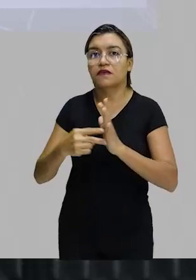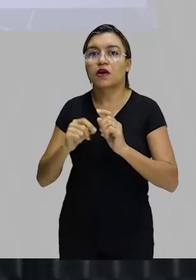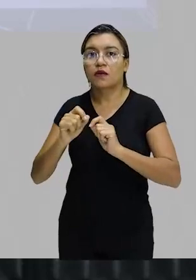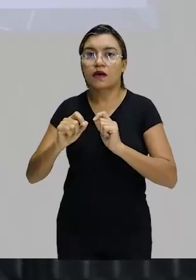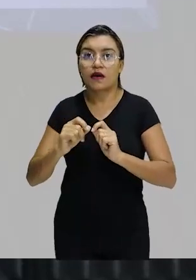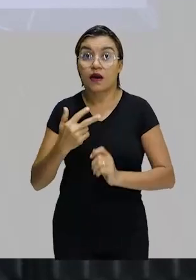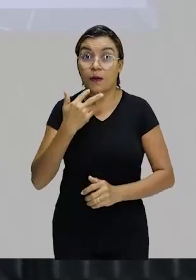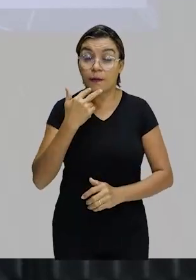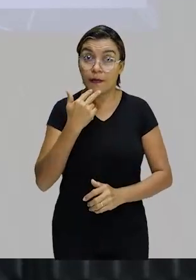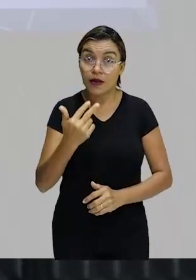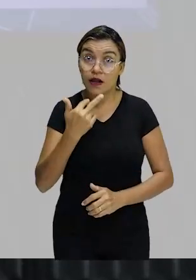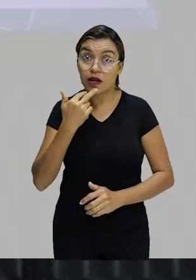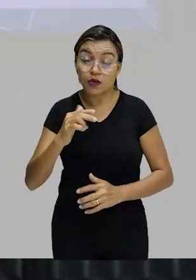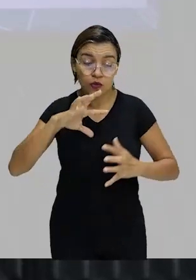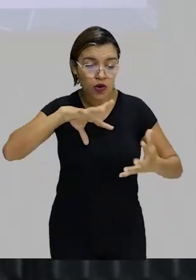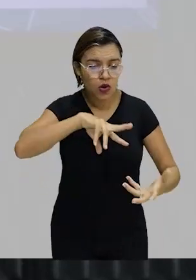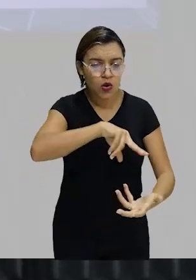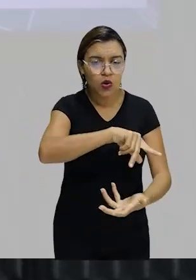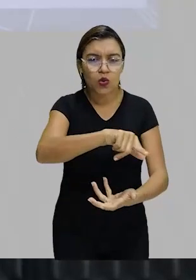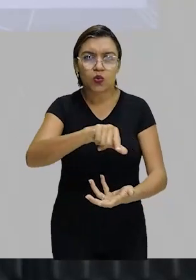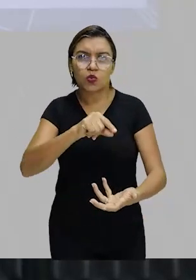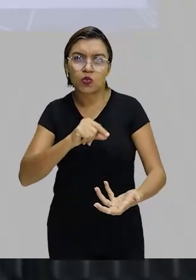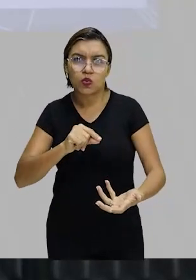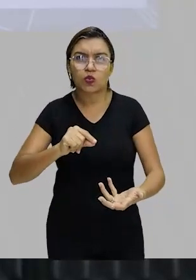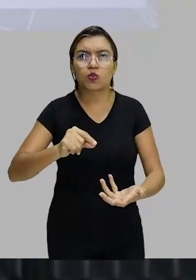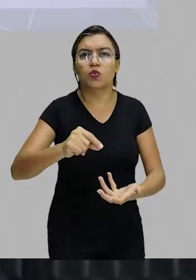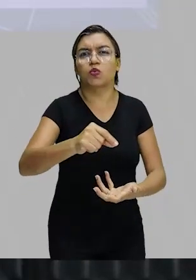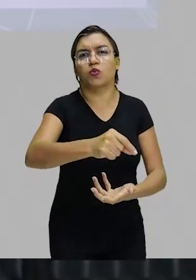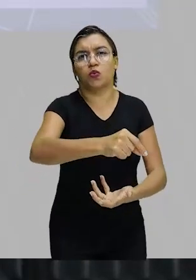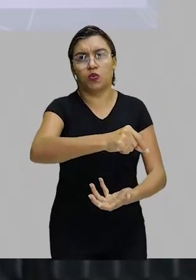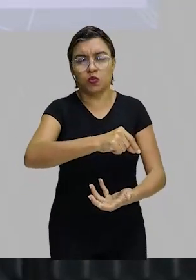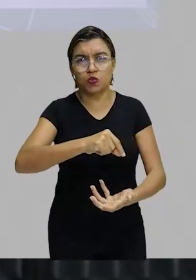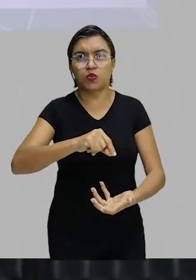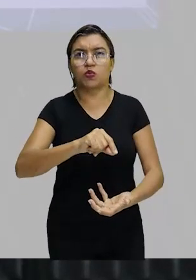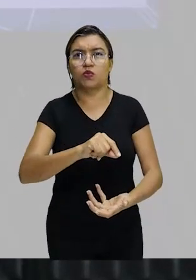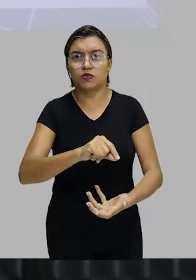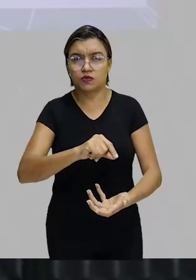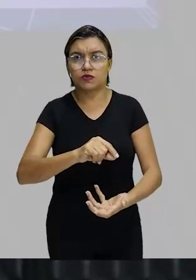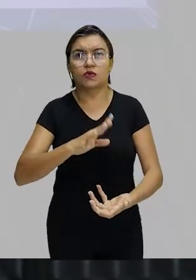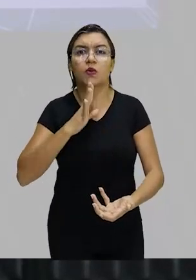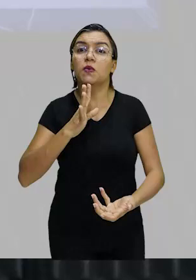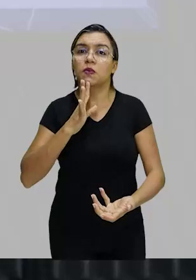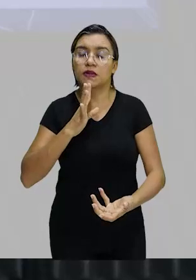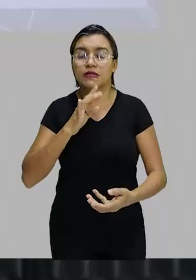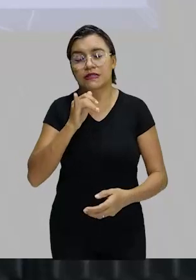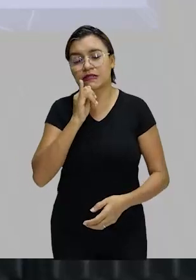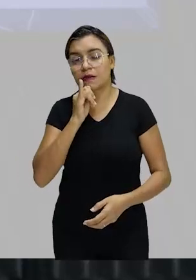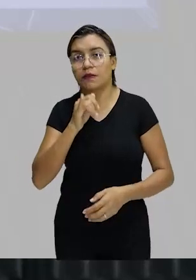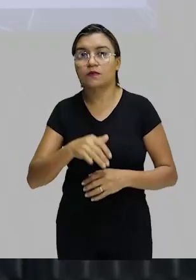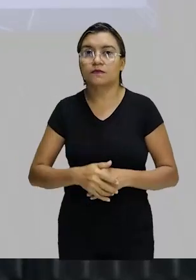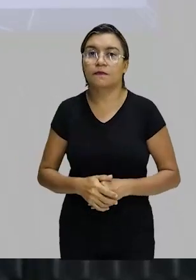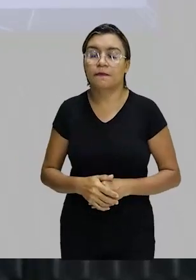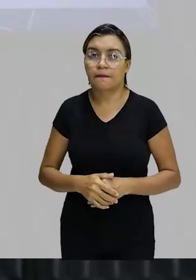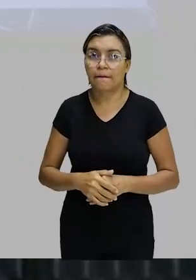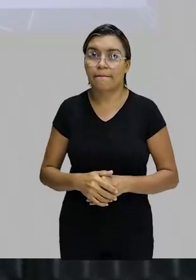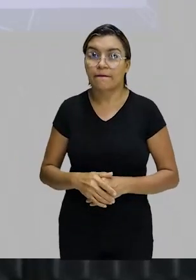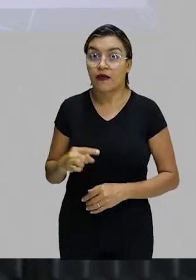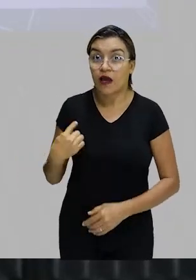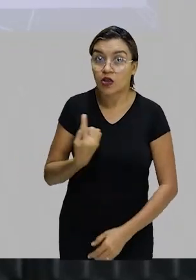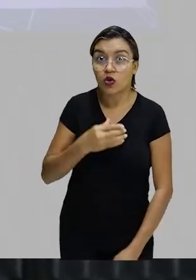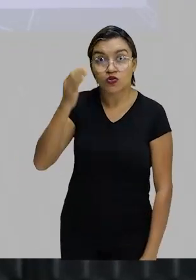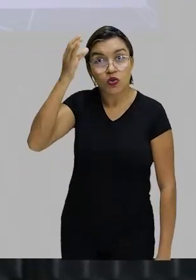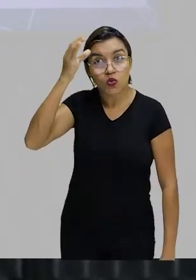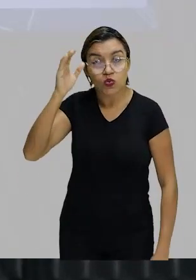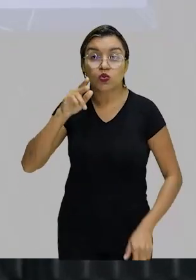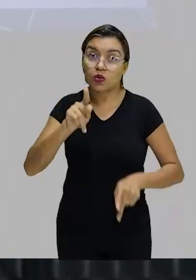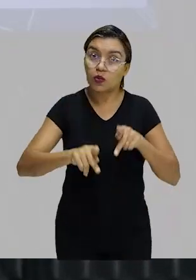global. É uma língua que tem um status, mundialmente falando, como língua reconhecida. Então, por exemplo, a nossa cultura popular,